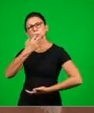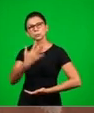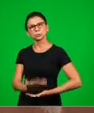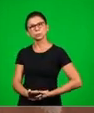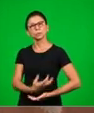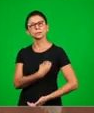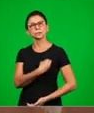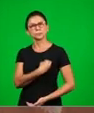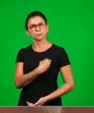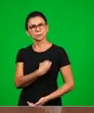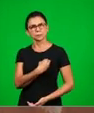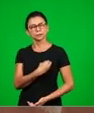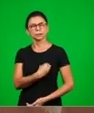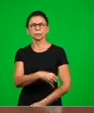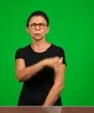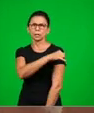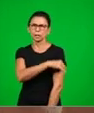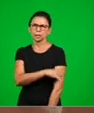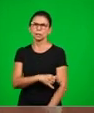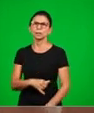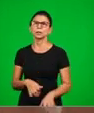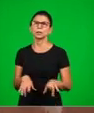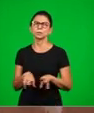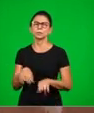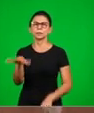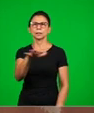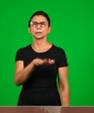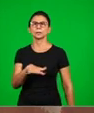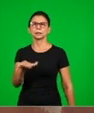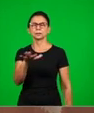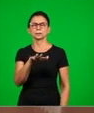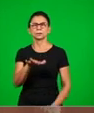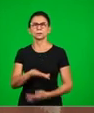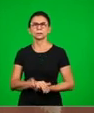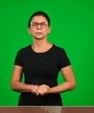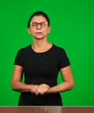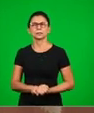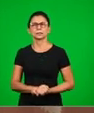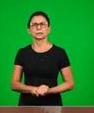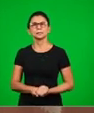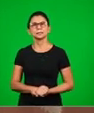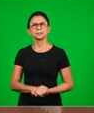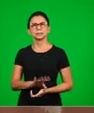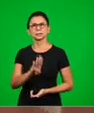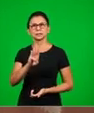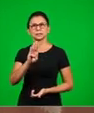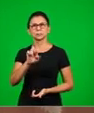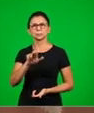de parte do Rio de Janeiro, especialmente daquela região da Baixada Fluminense. Assim,